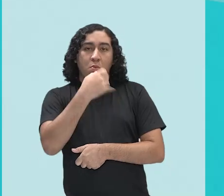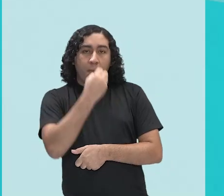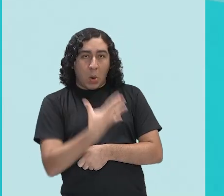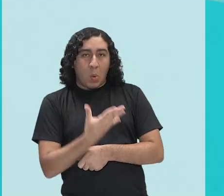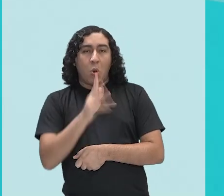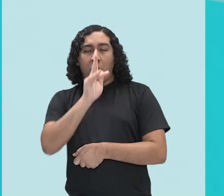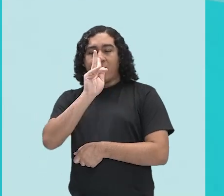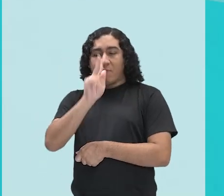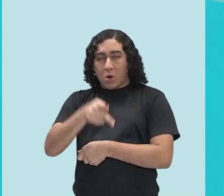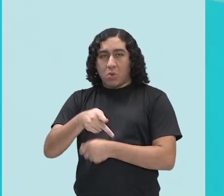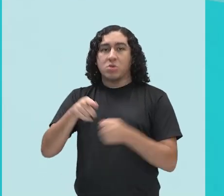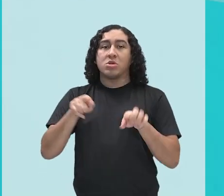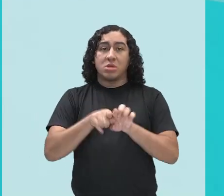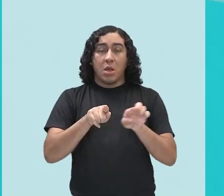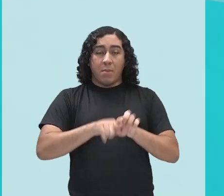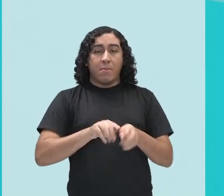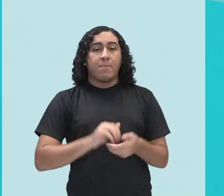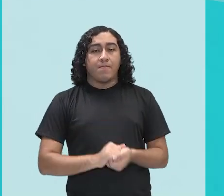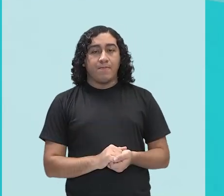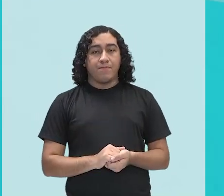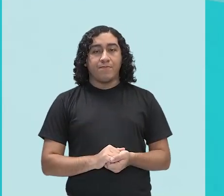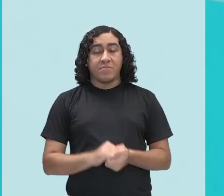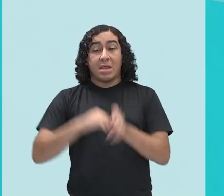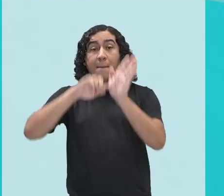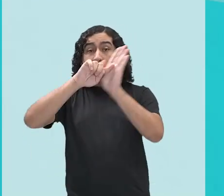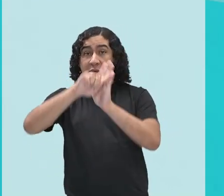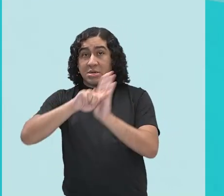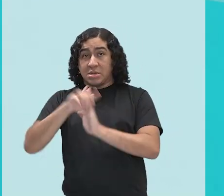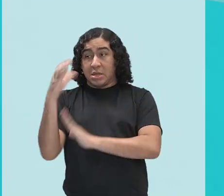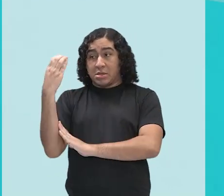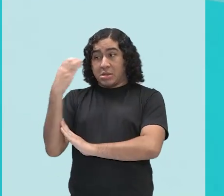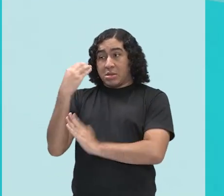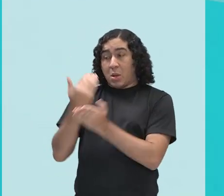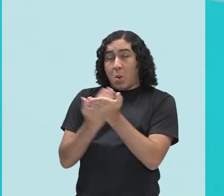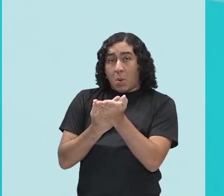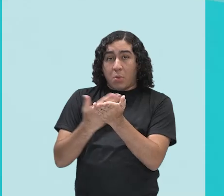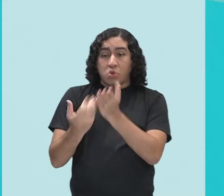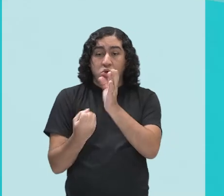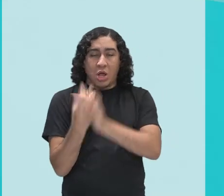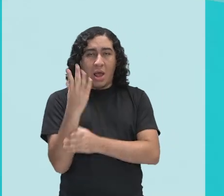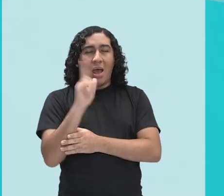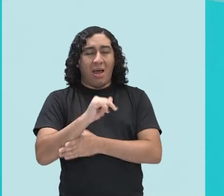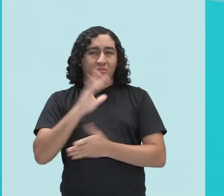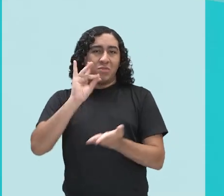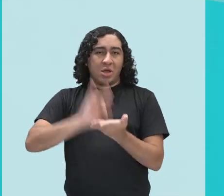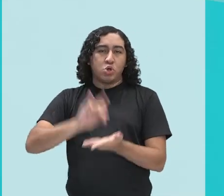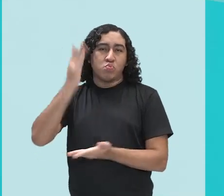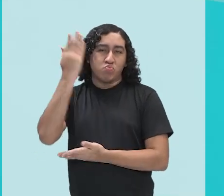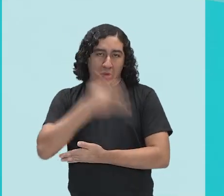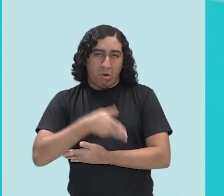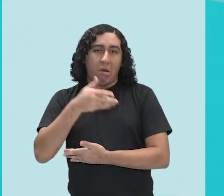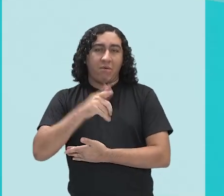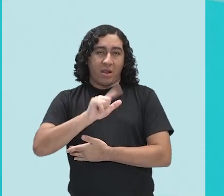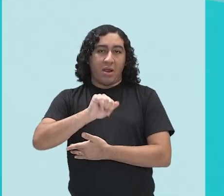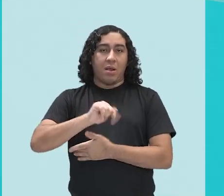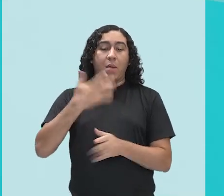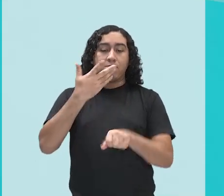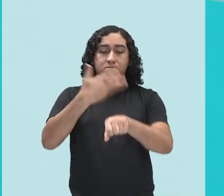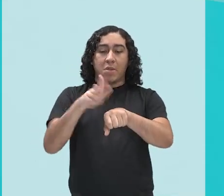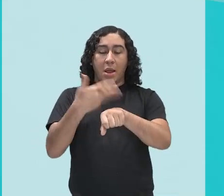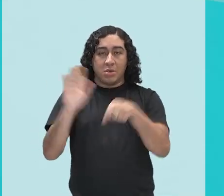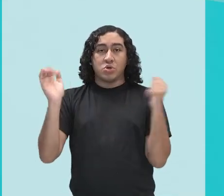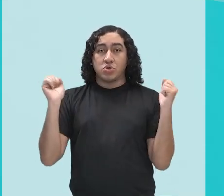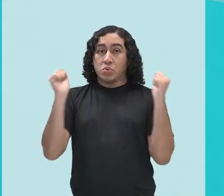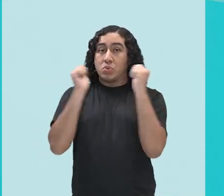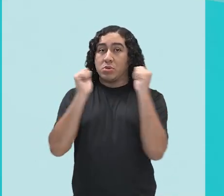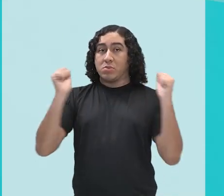né, e os estudos científicos que começaram a surgir naquela época comprovaram já que o exercício